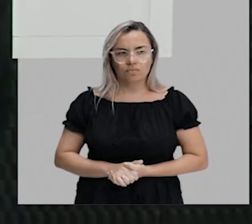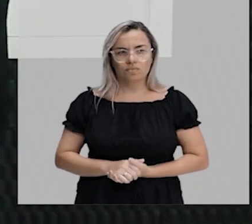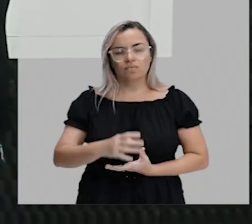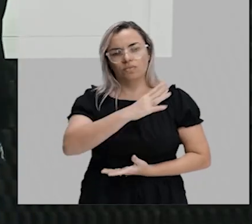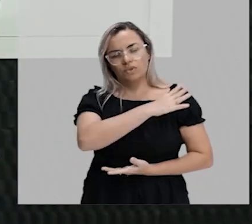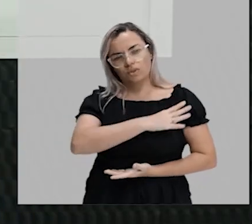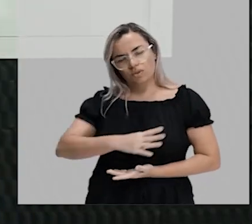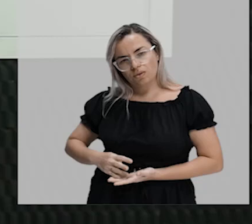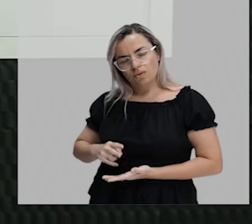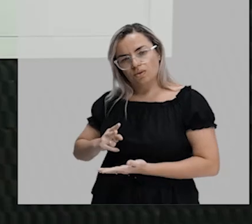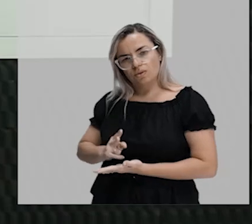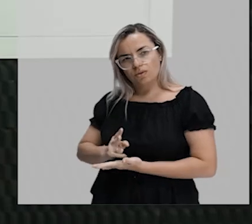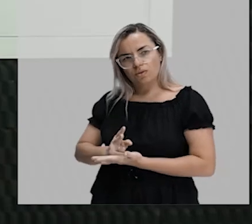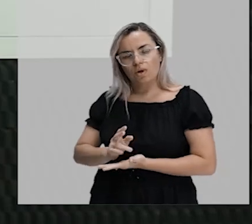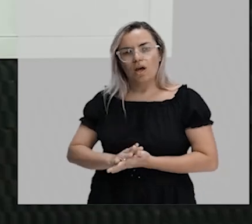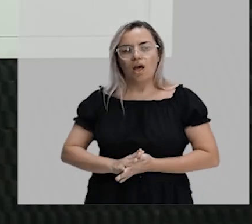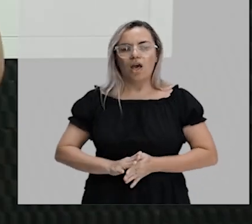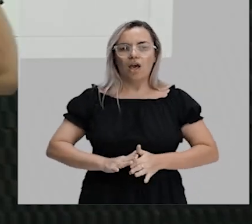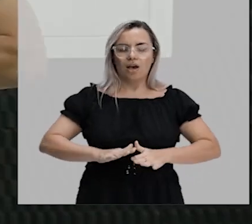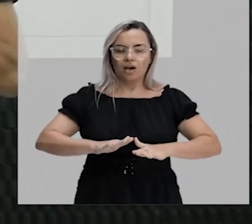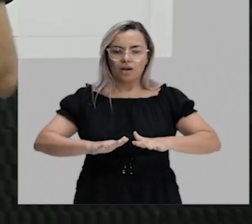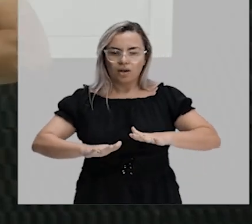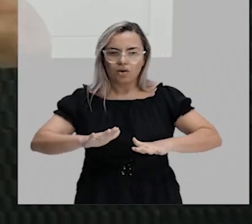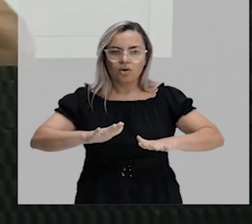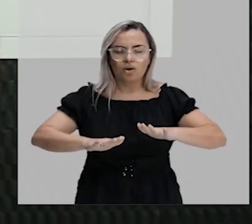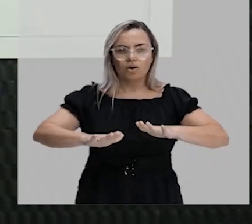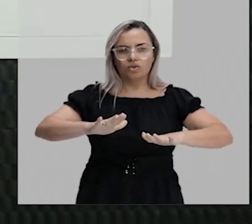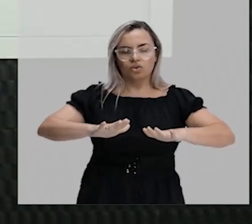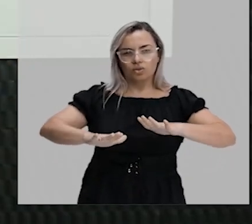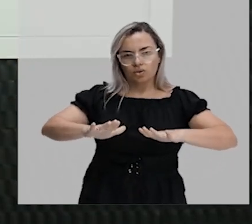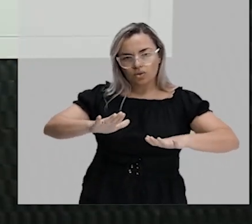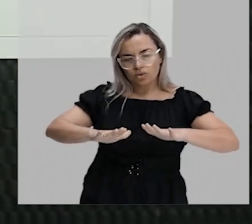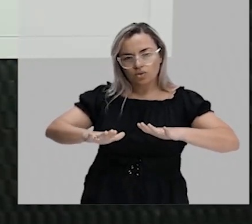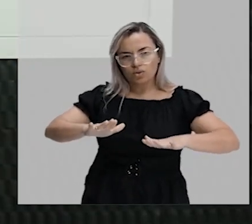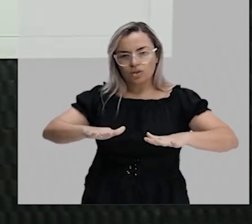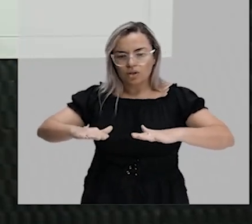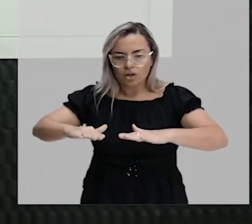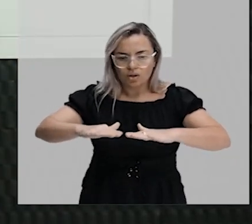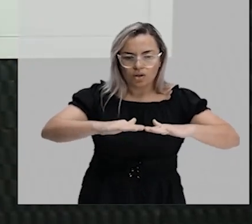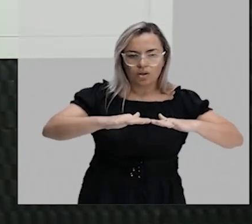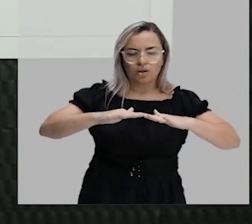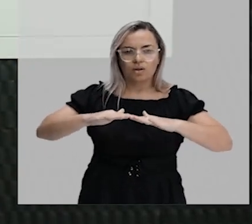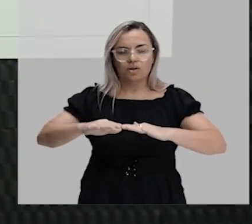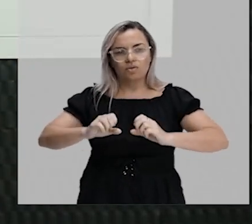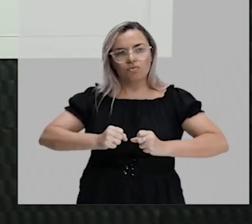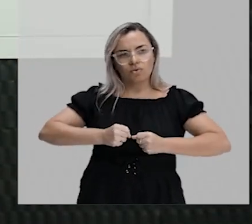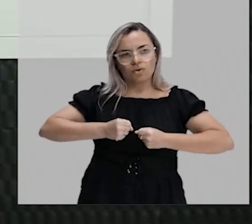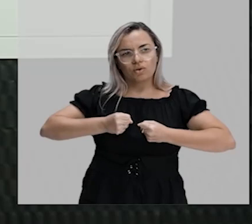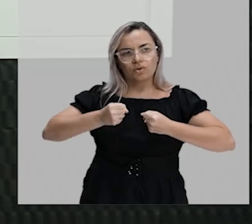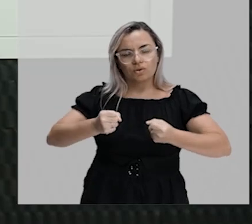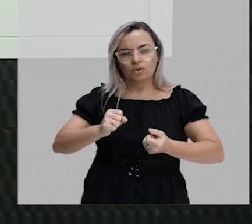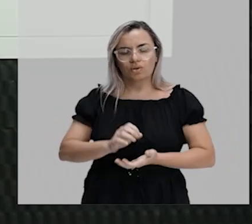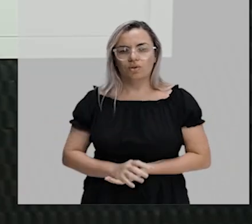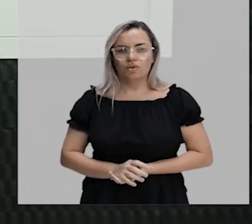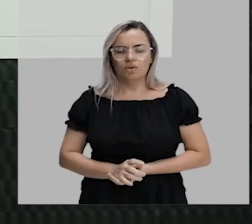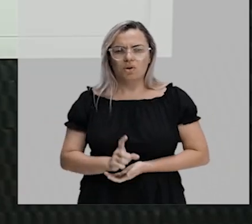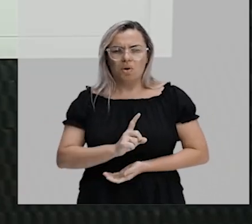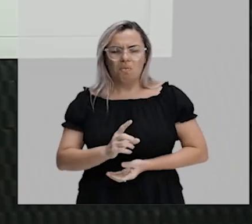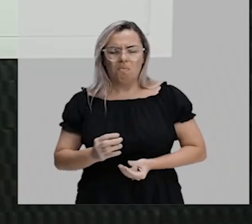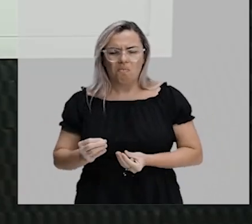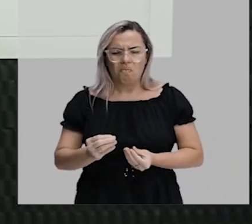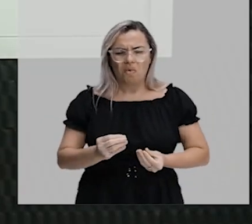vai colocar que nós precisamos de equilíbrio. Até a palavra equidade entra com muita força nisso. Então, nem muito,